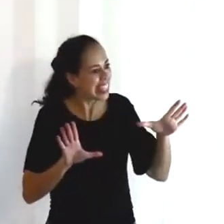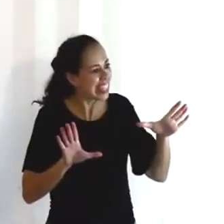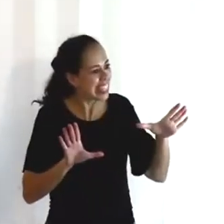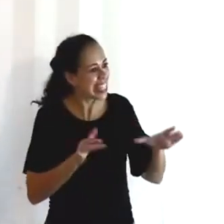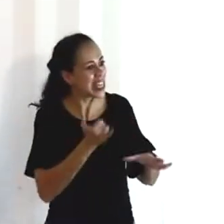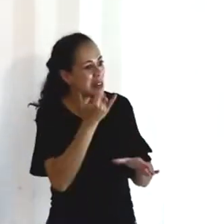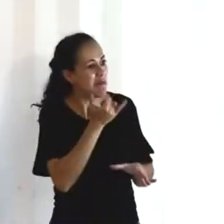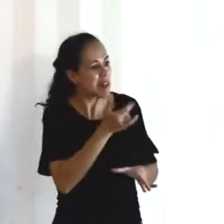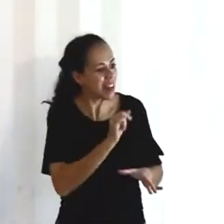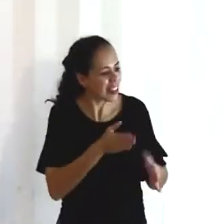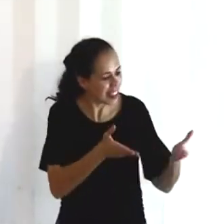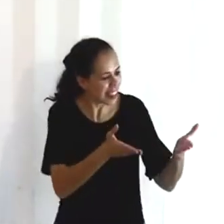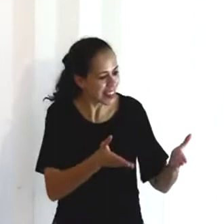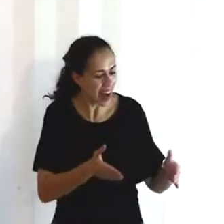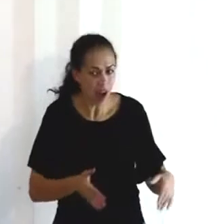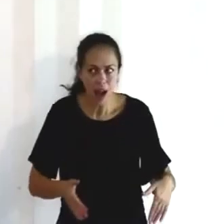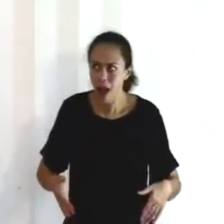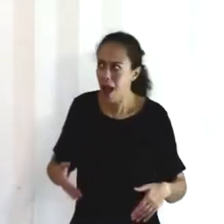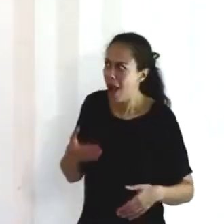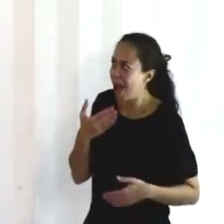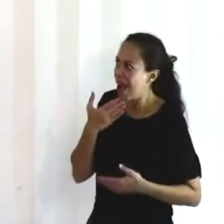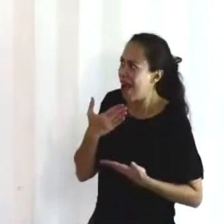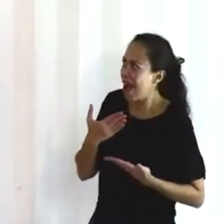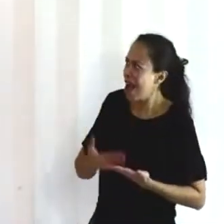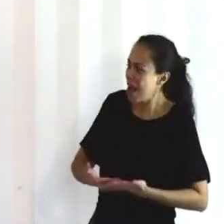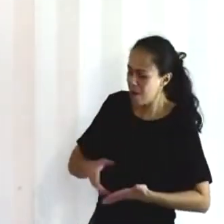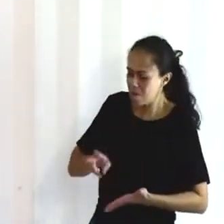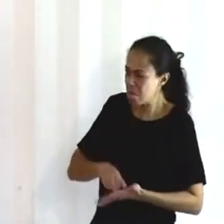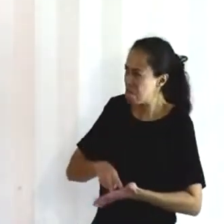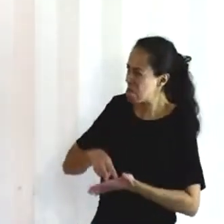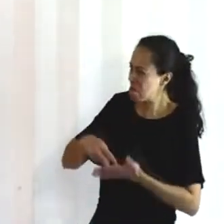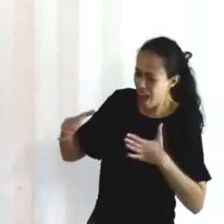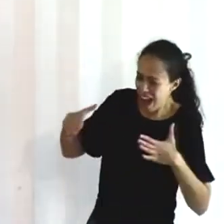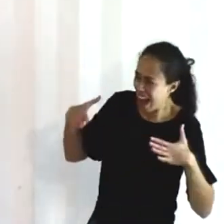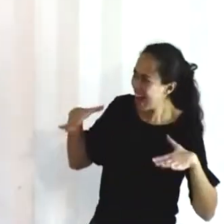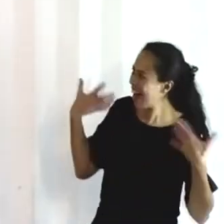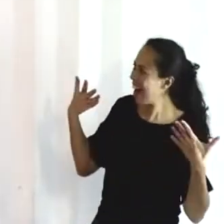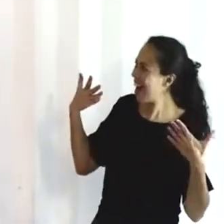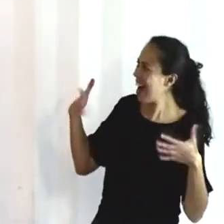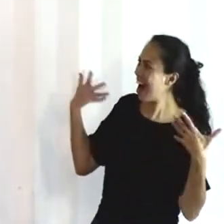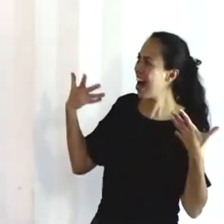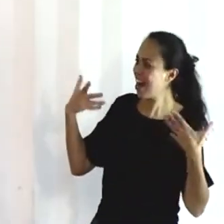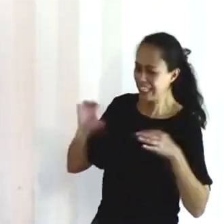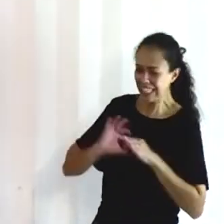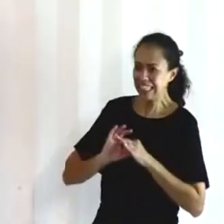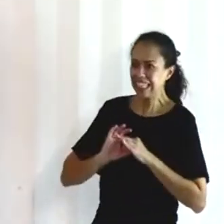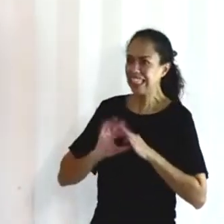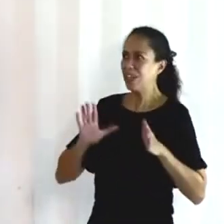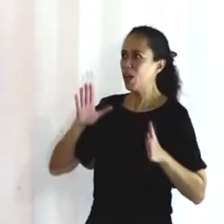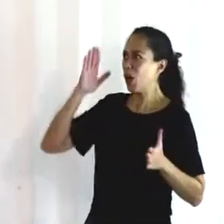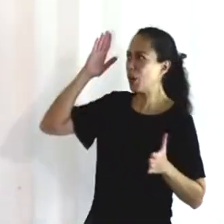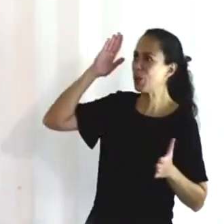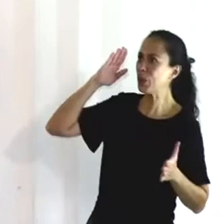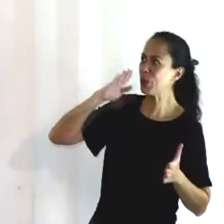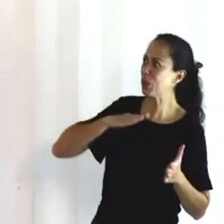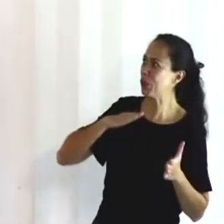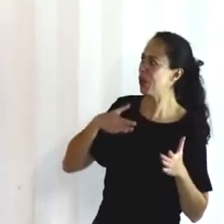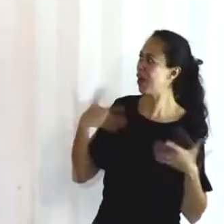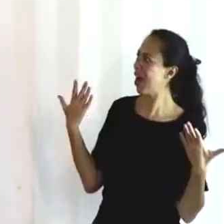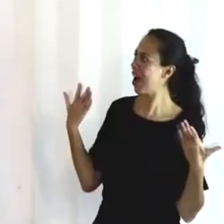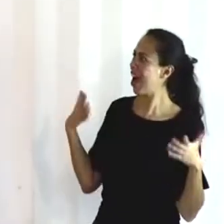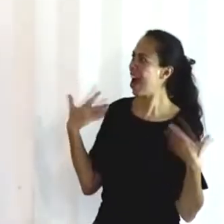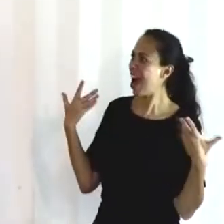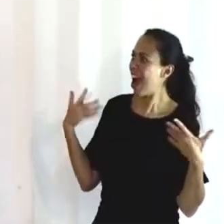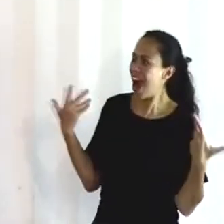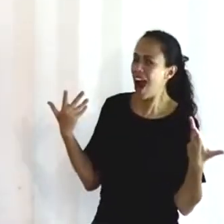diz o texto. Mostra, que ele saiu, aquele servo, livre da conta. Mas ele